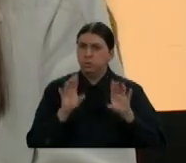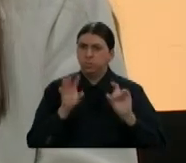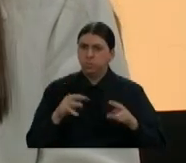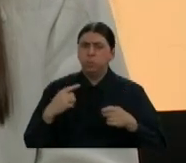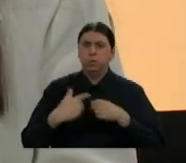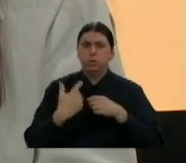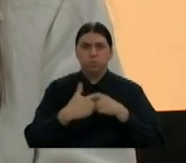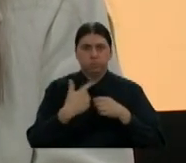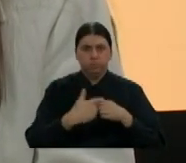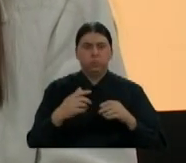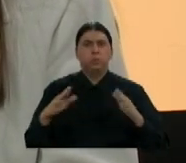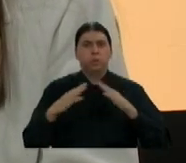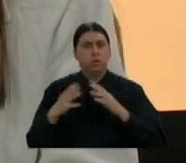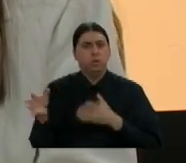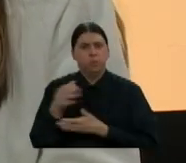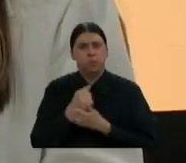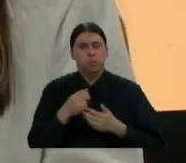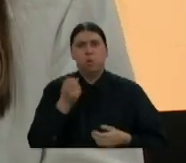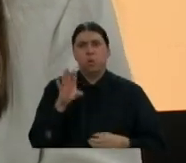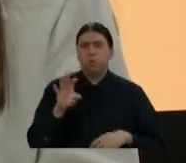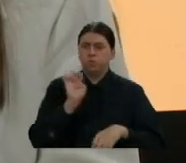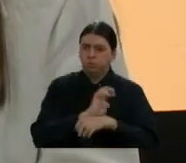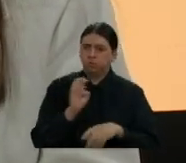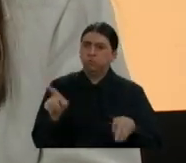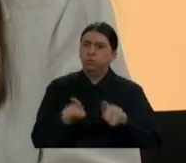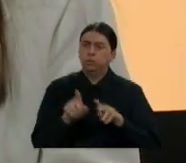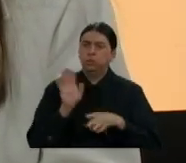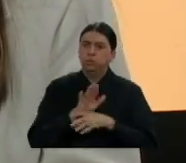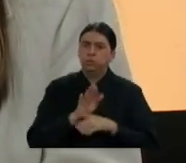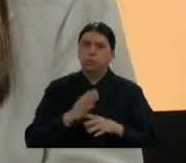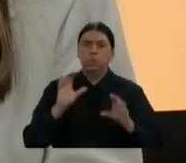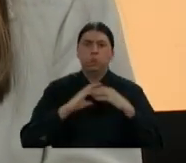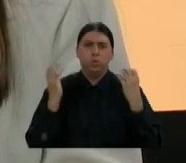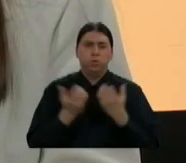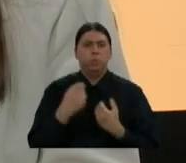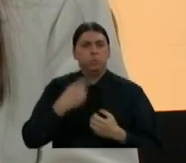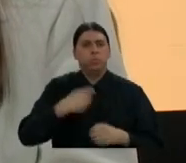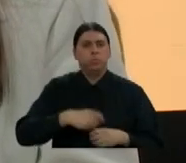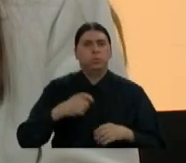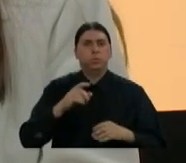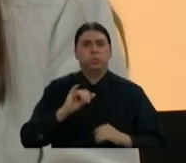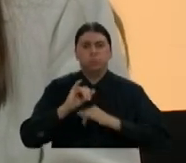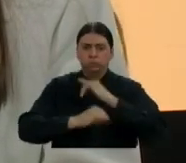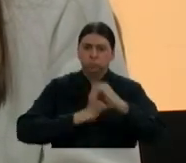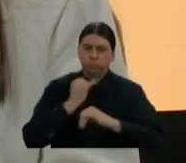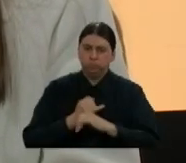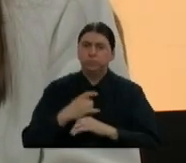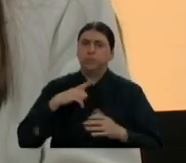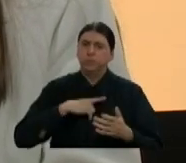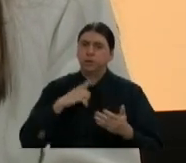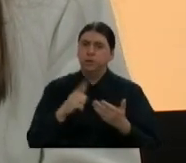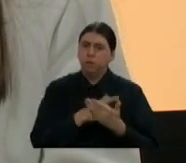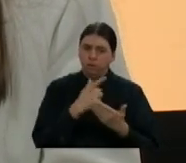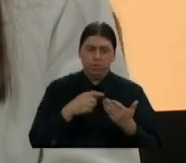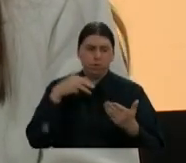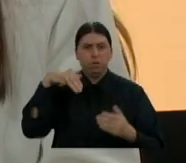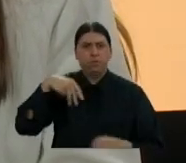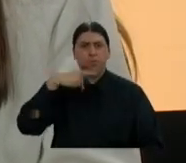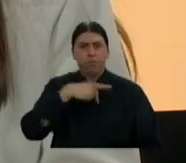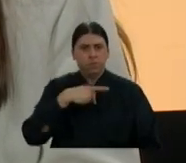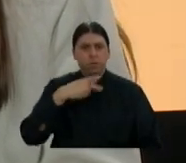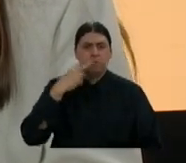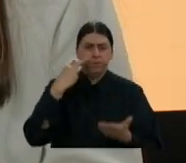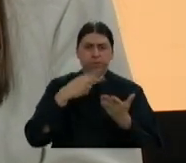estaduais precisa da ajuda da comunidade inclusive treino na folha do no site ele na página do ministério público